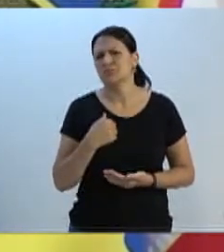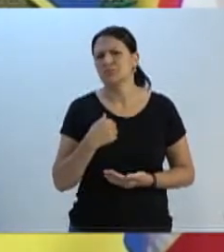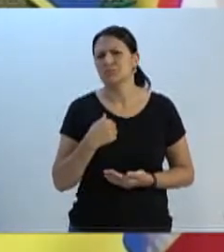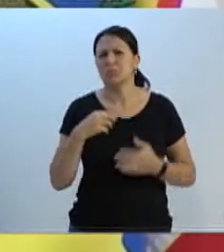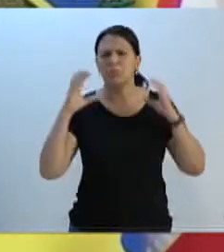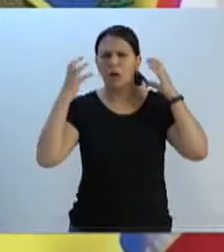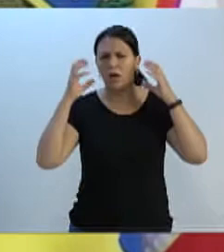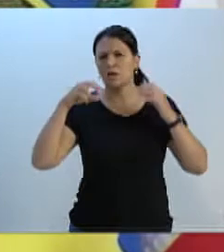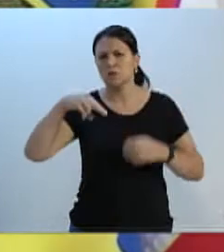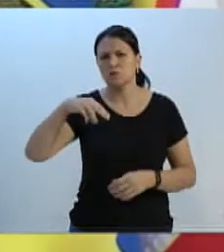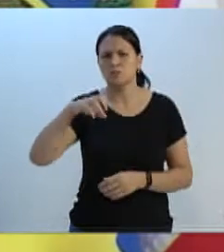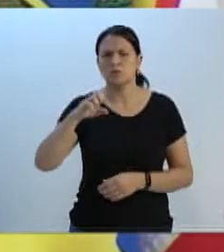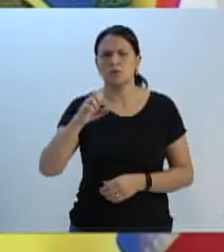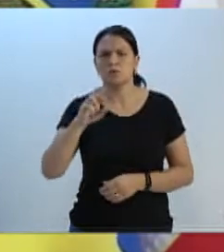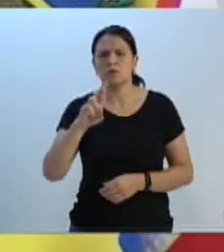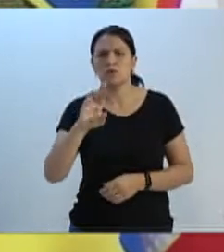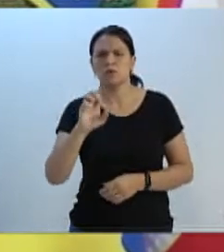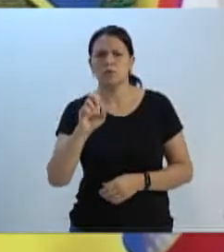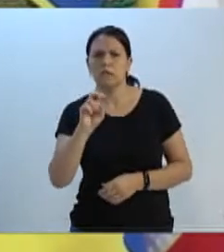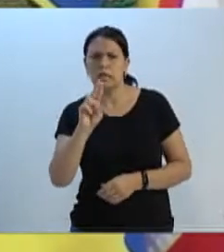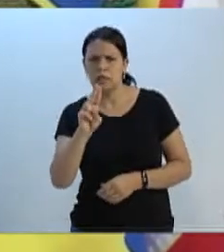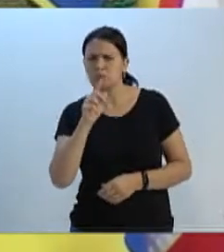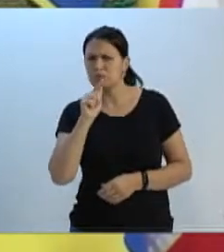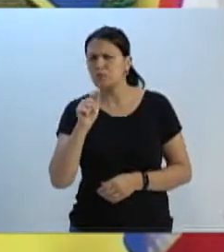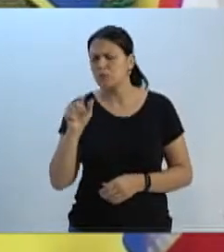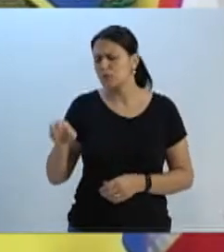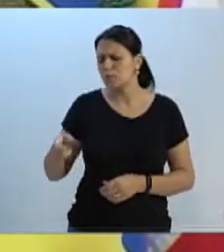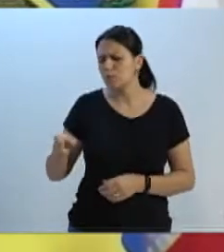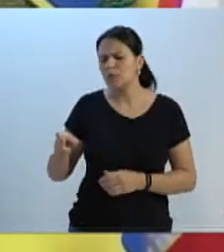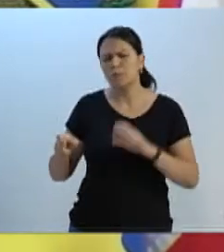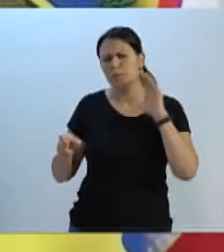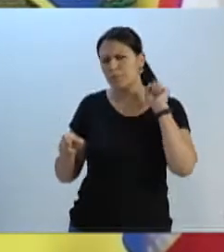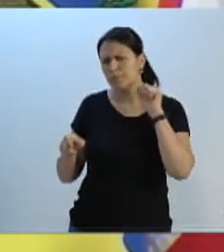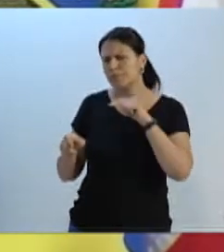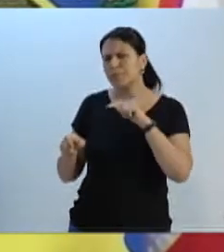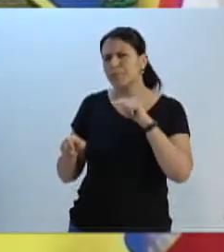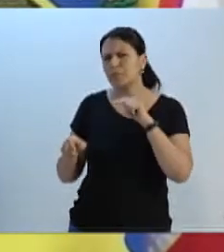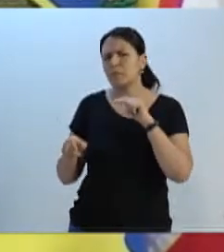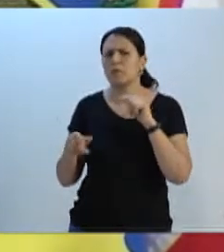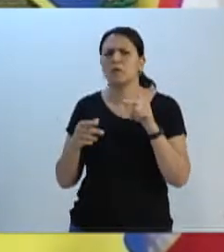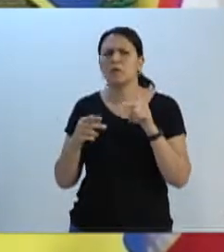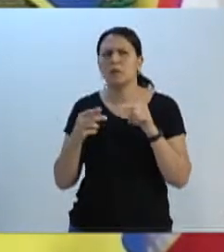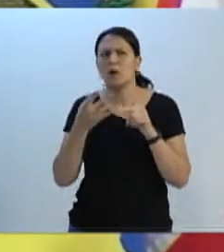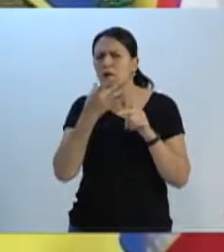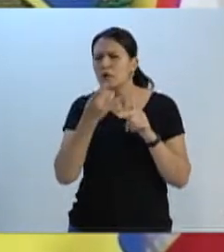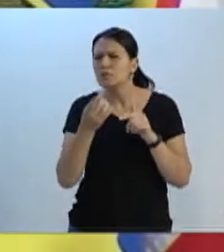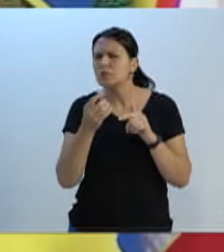semana, se eu não me engano, numa reportagem do Vitor Palmeira,